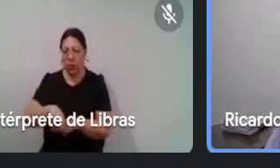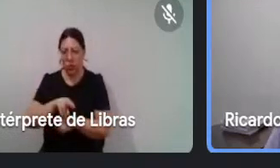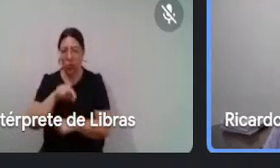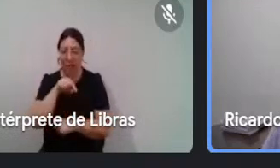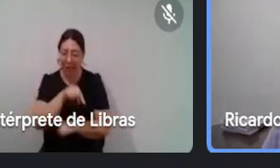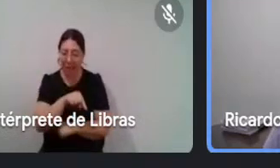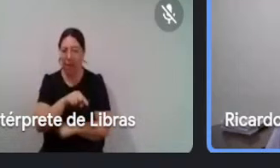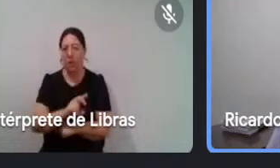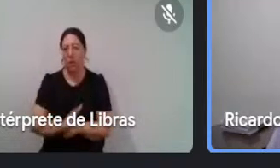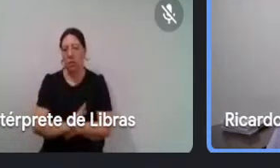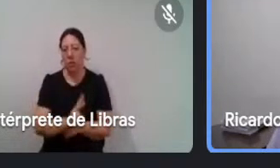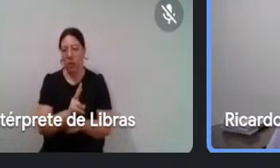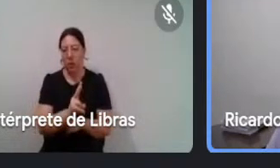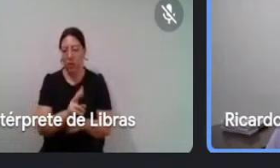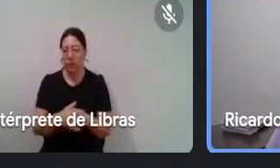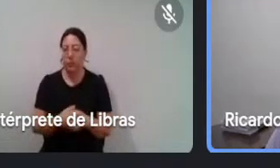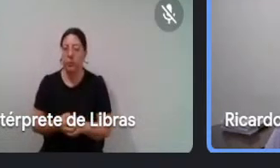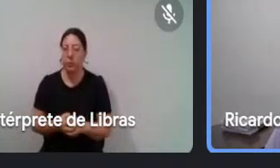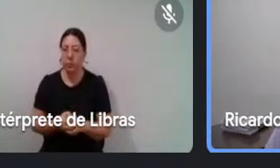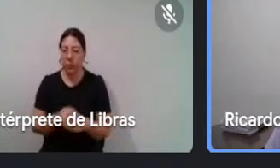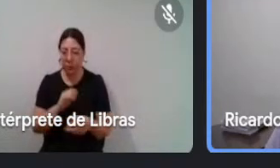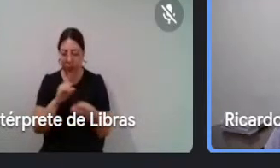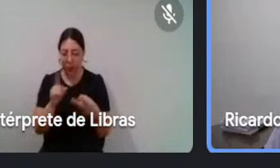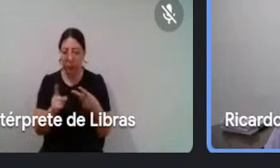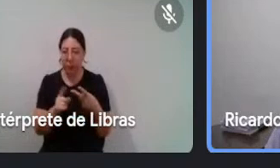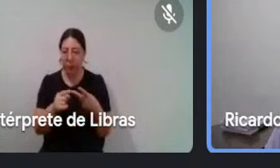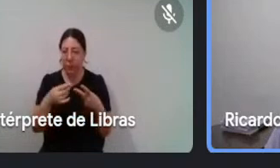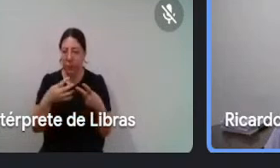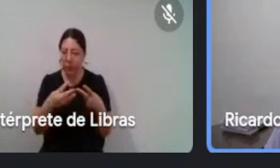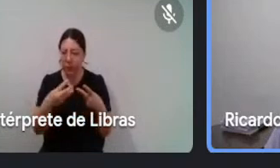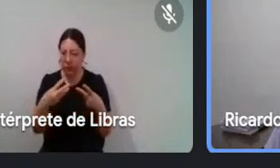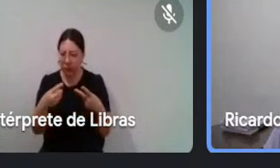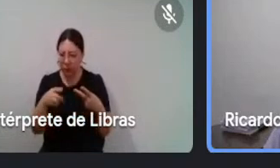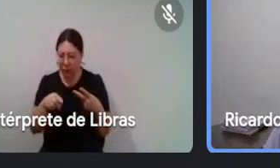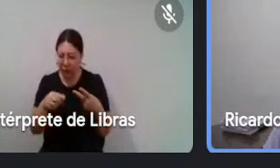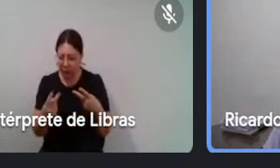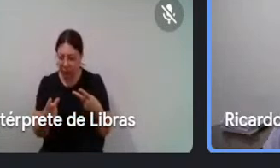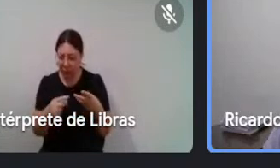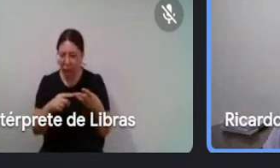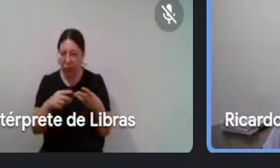relação aos demais itens, 4.3.2, 4.3.3,